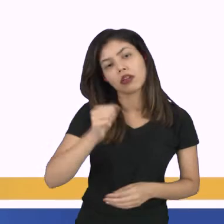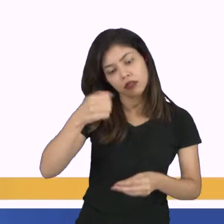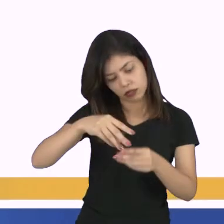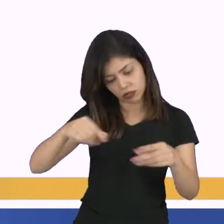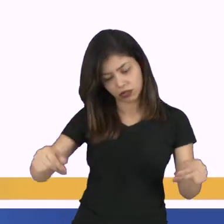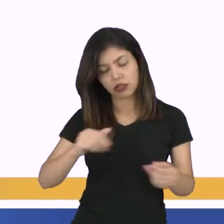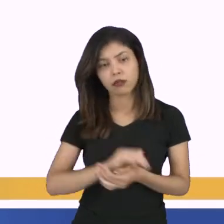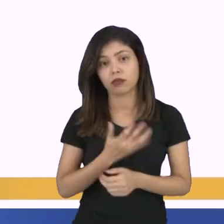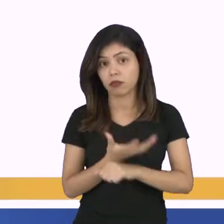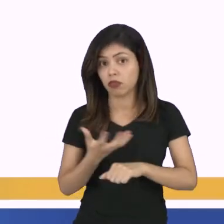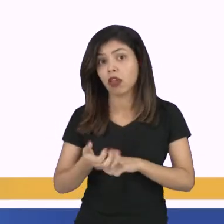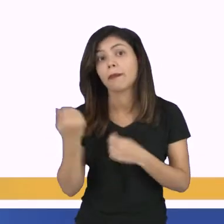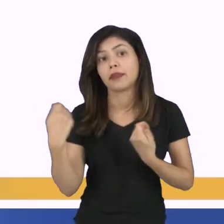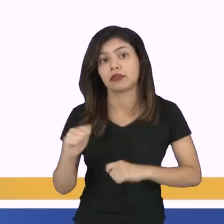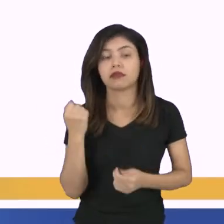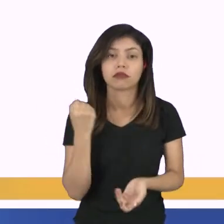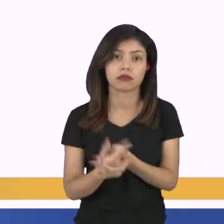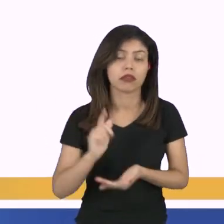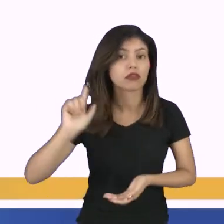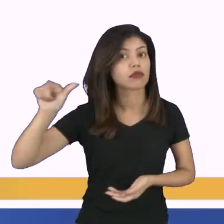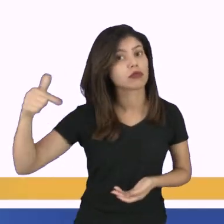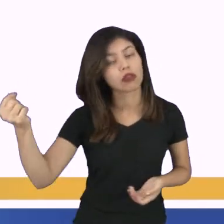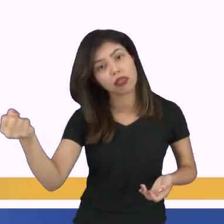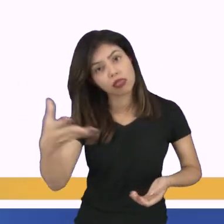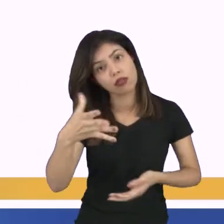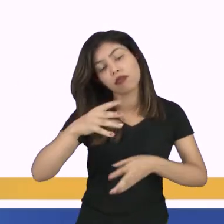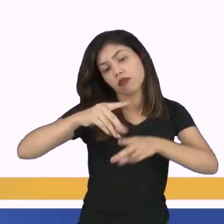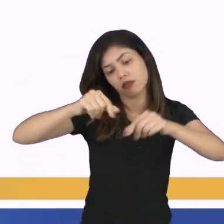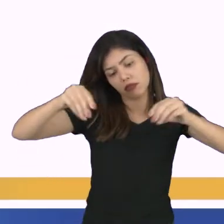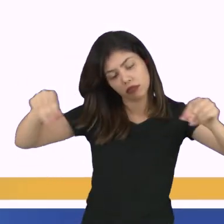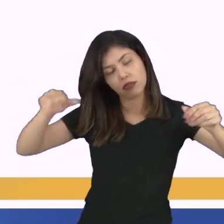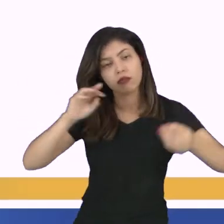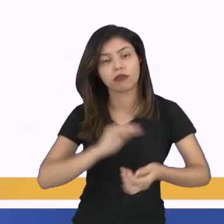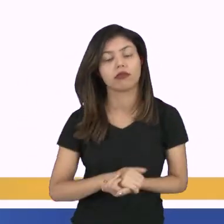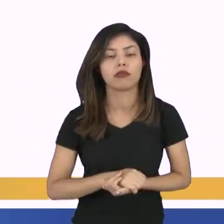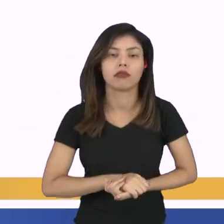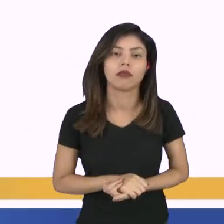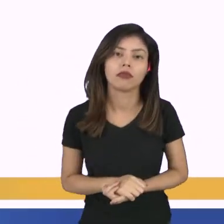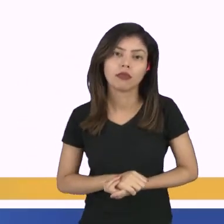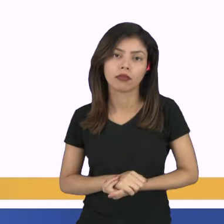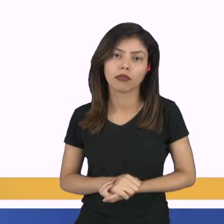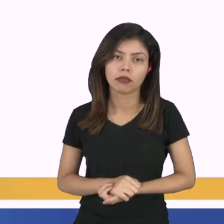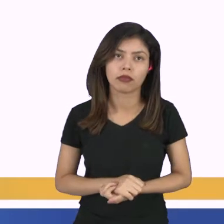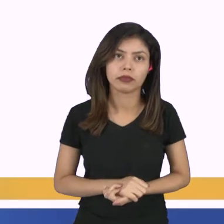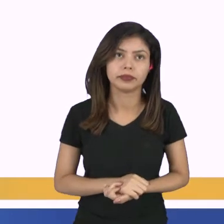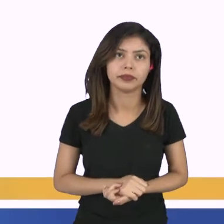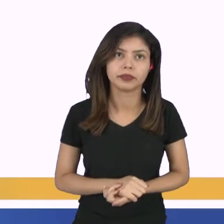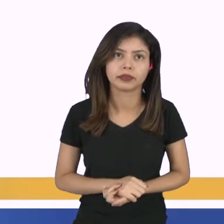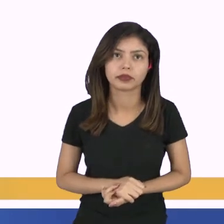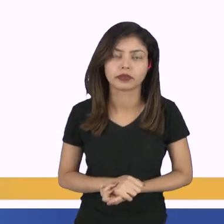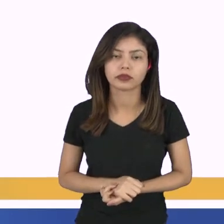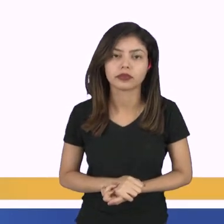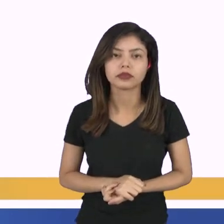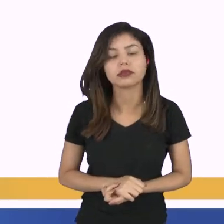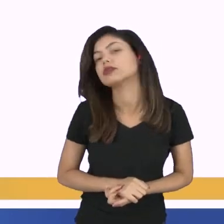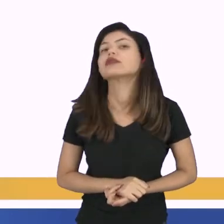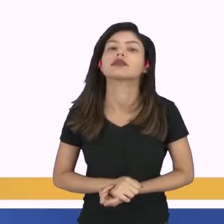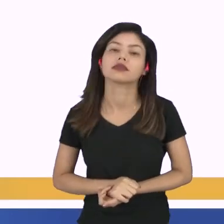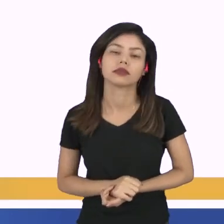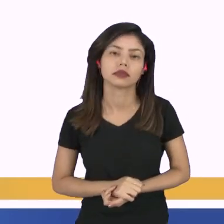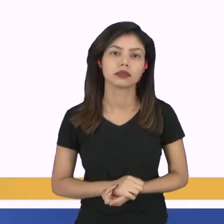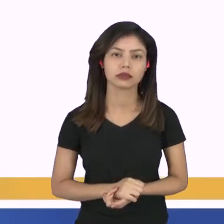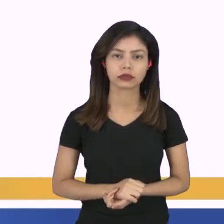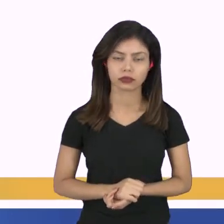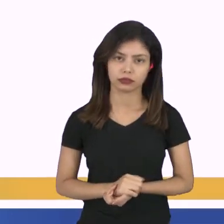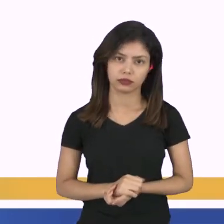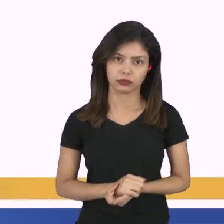ele plantou. Ele tem que comprar uma nova safra, uma nova remessa de semente a cada safra que ele